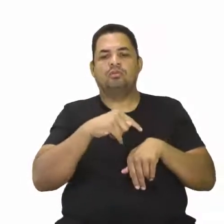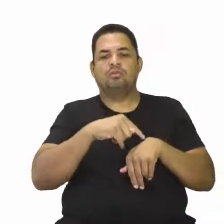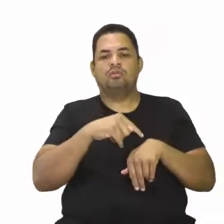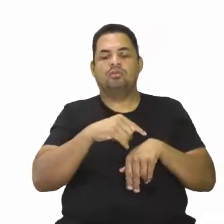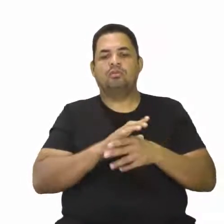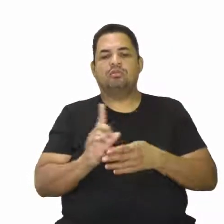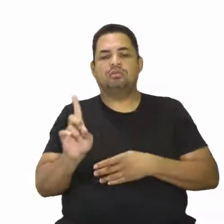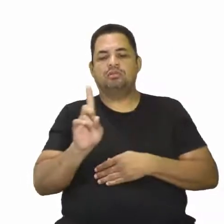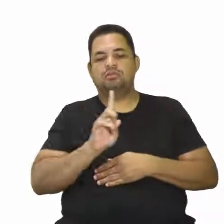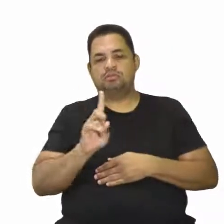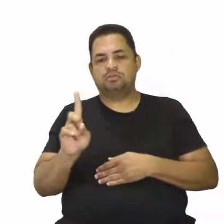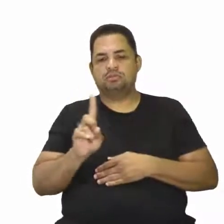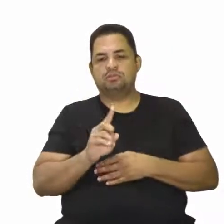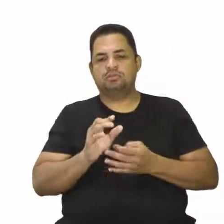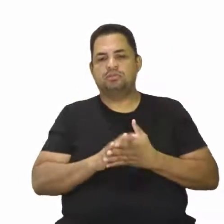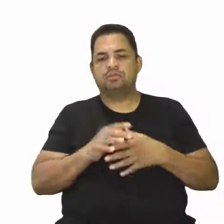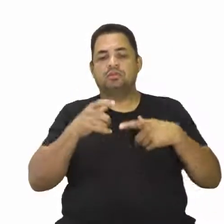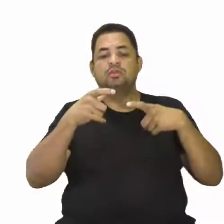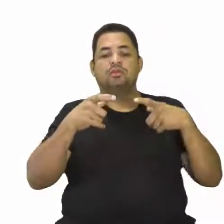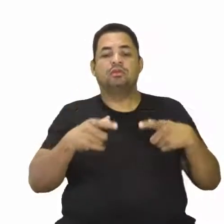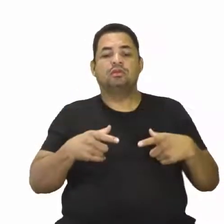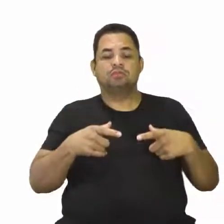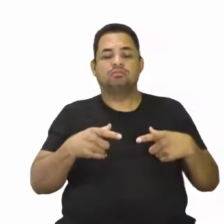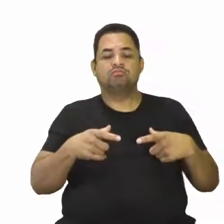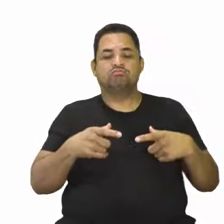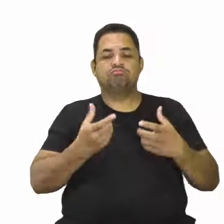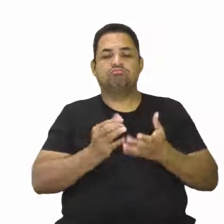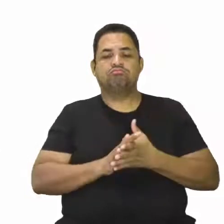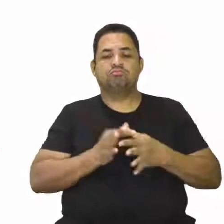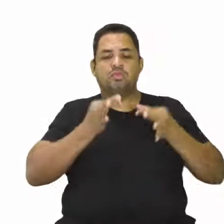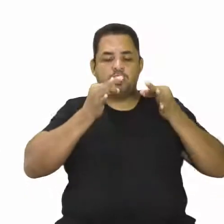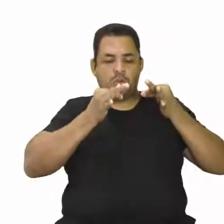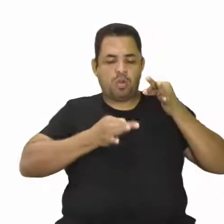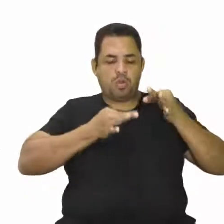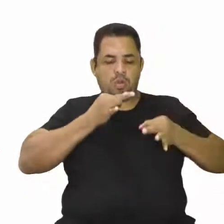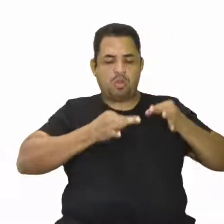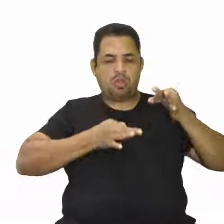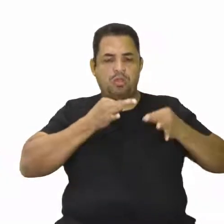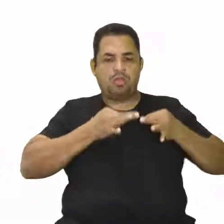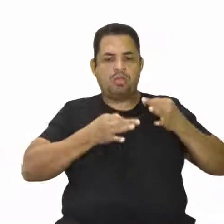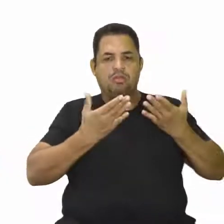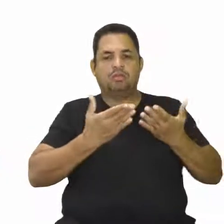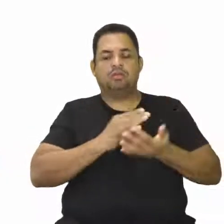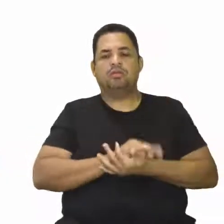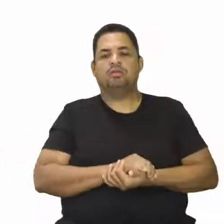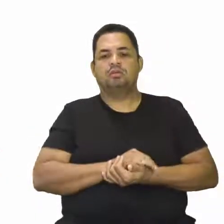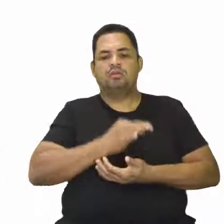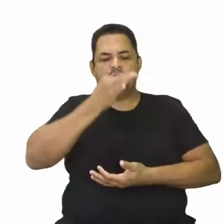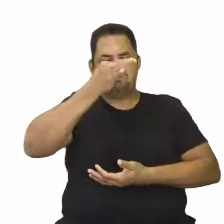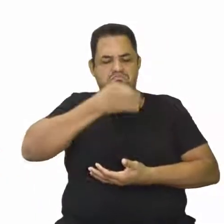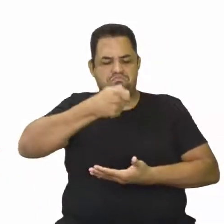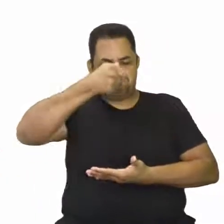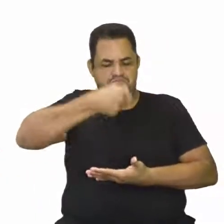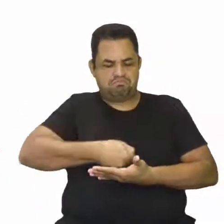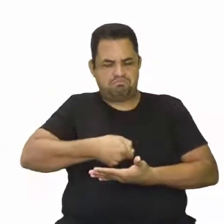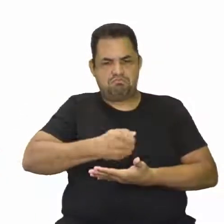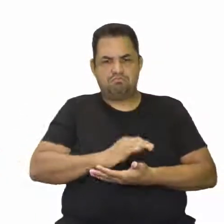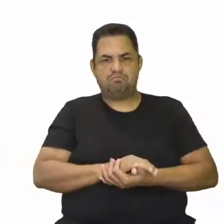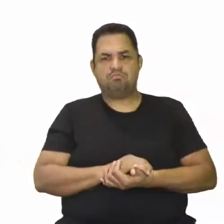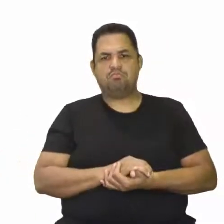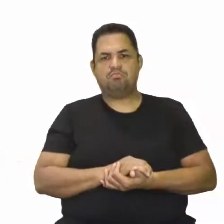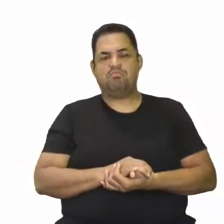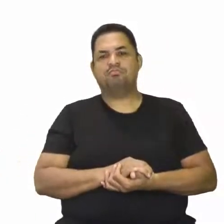tempo, negação, lugar, ordem. Ou seja,